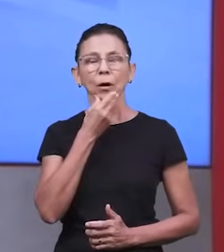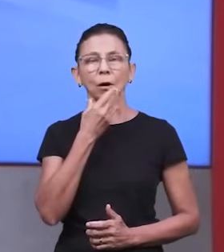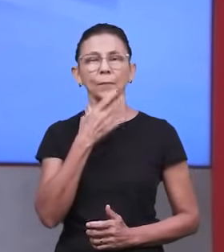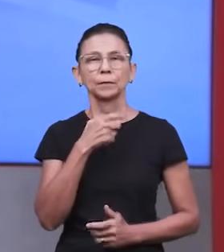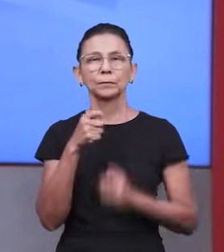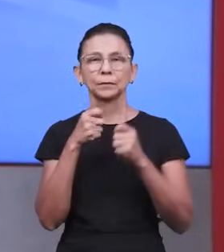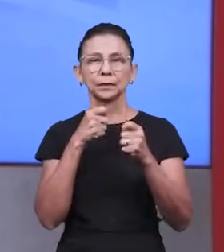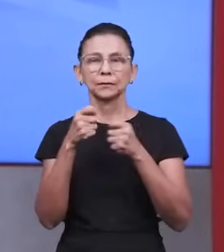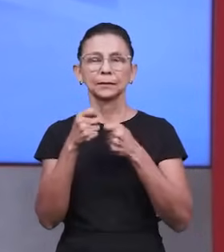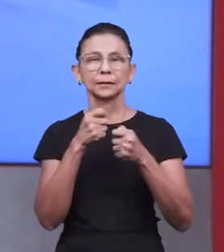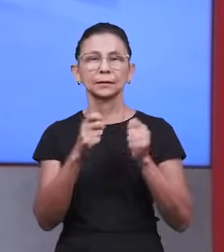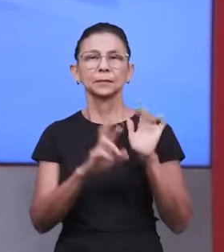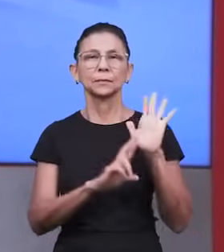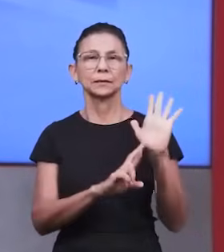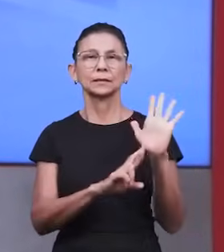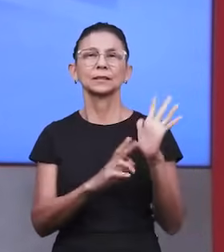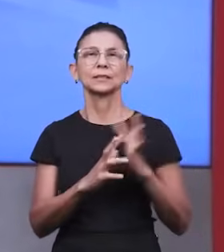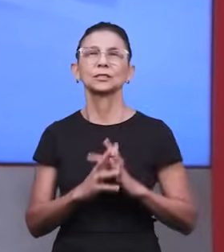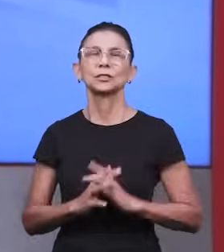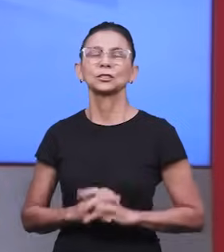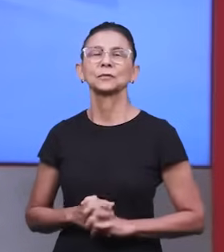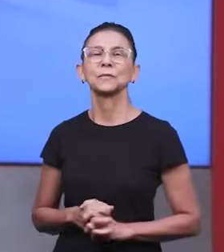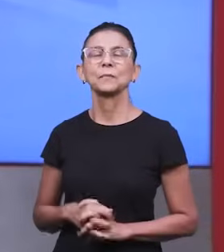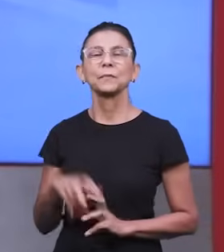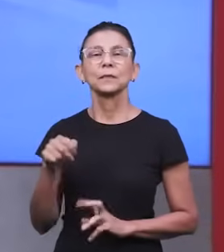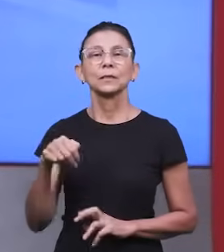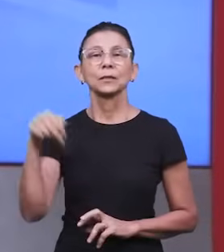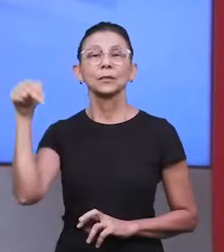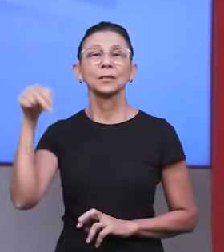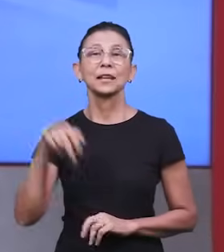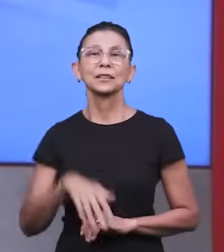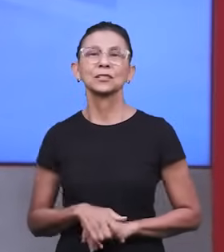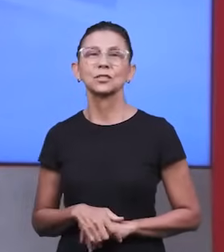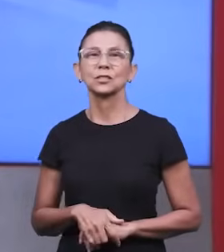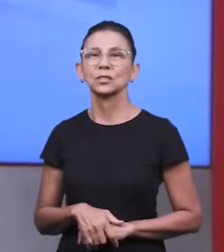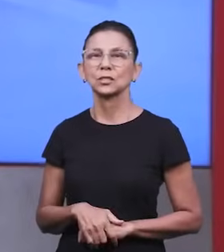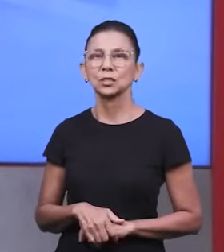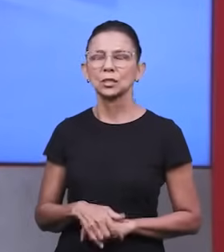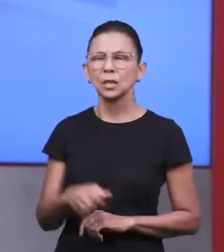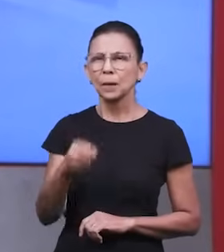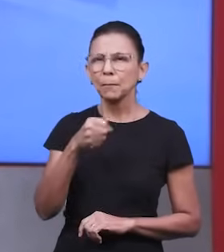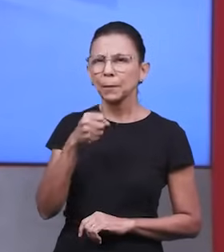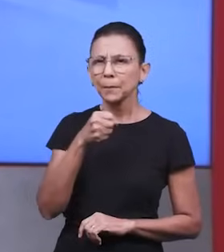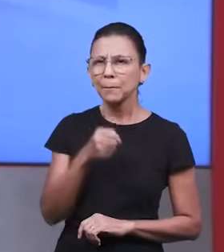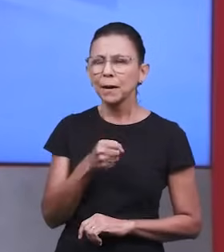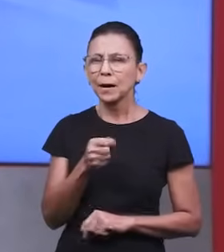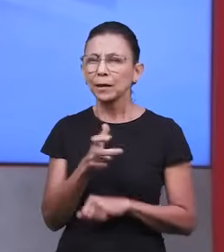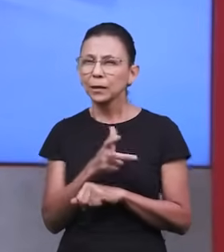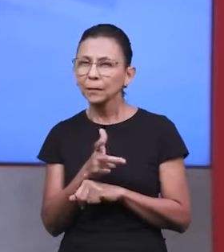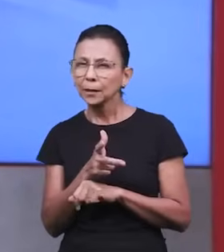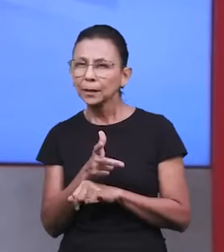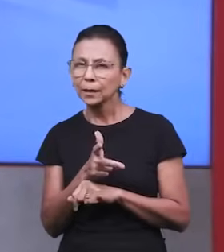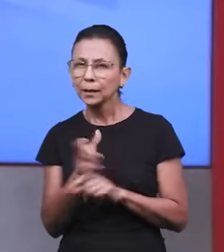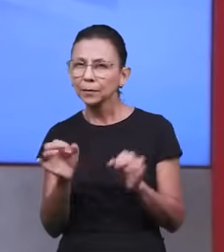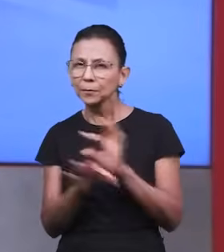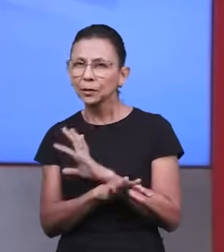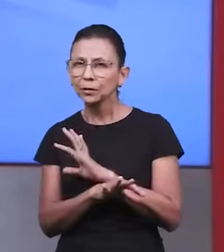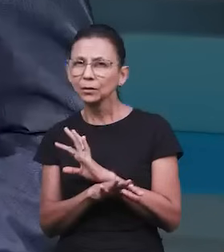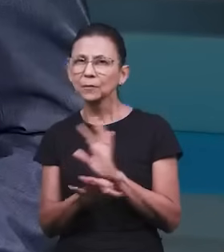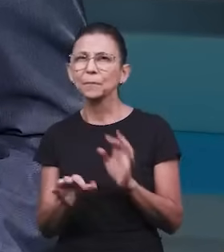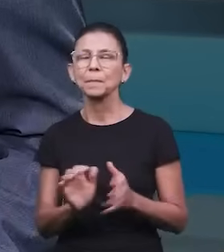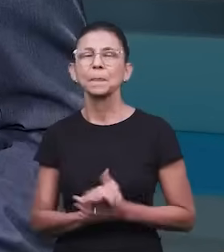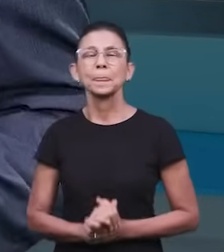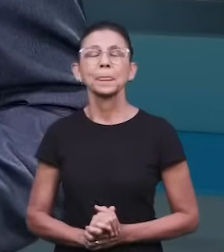sobre tudo que está acontecendo no Nordeste. Warner, é contigo, microfone ligado, a câmera já está aberta aí para você. Fica à vontade, meu